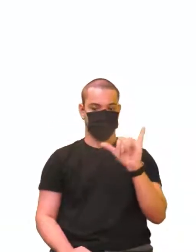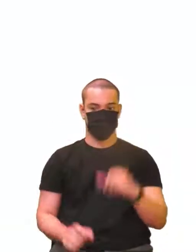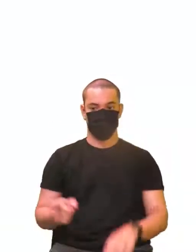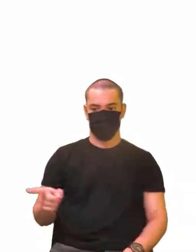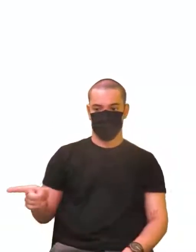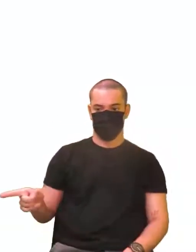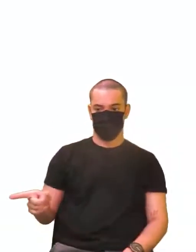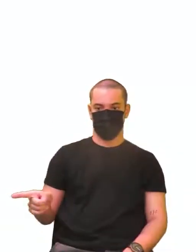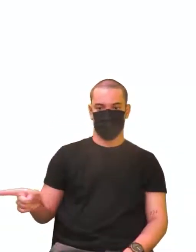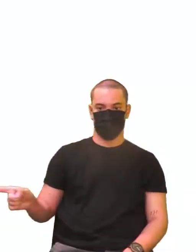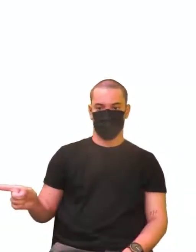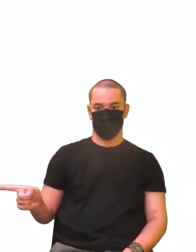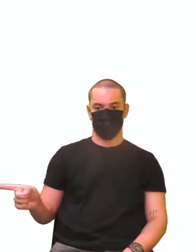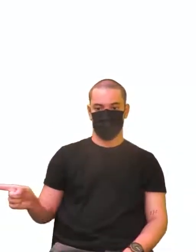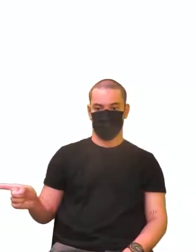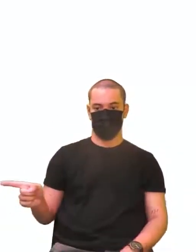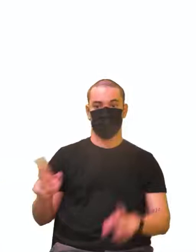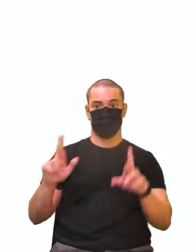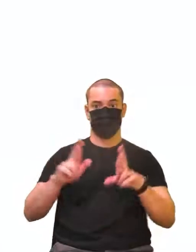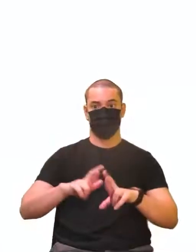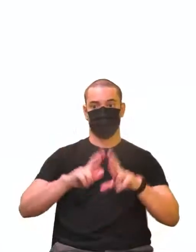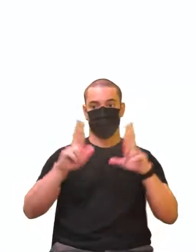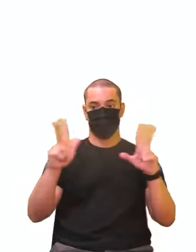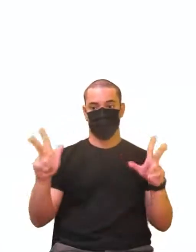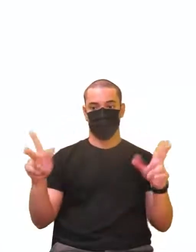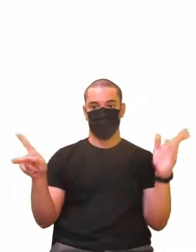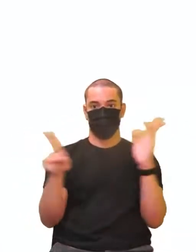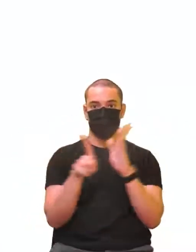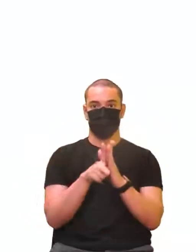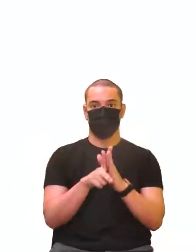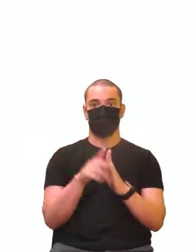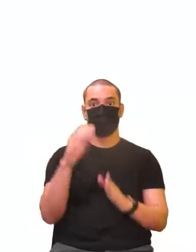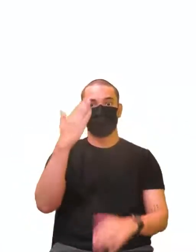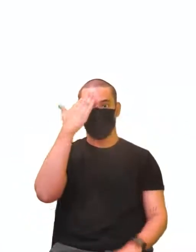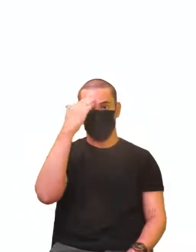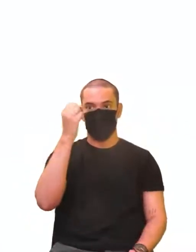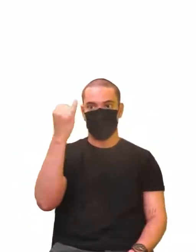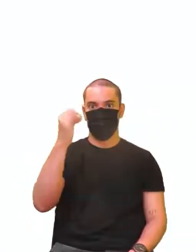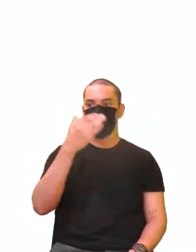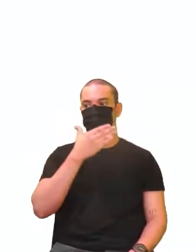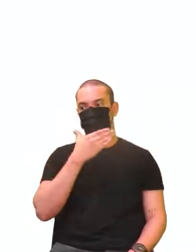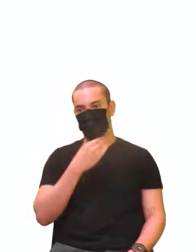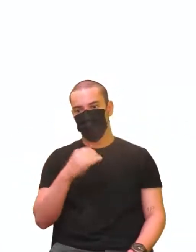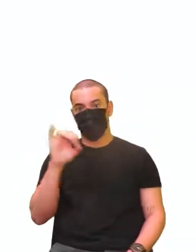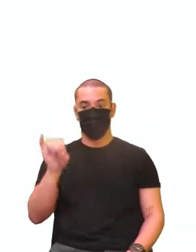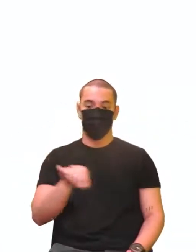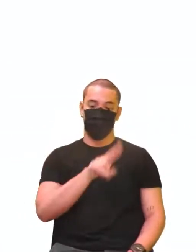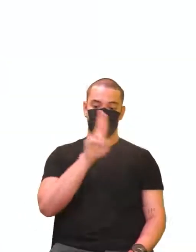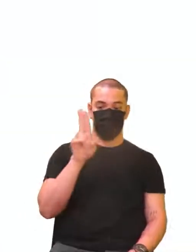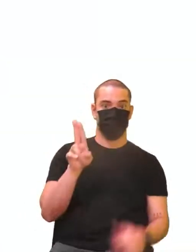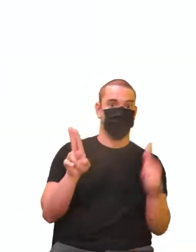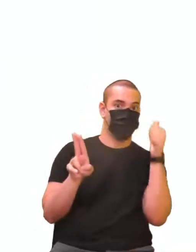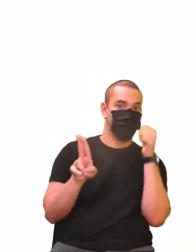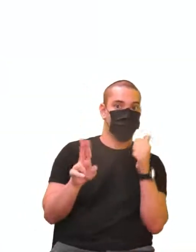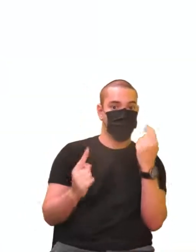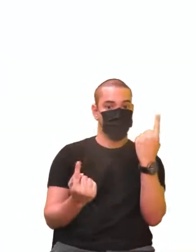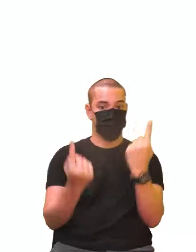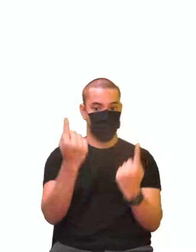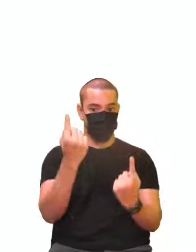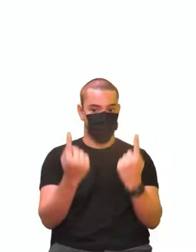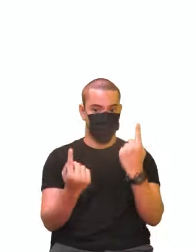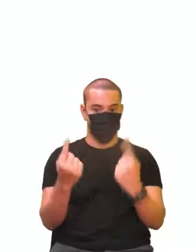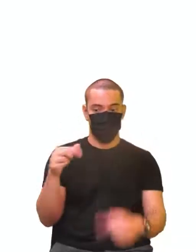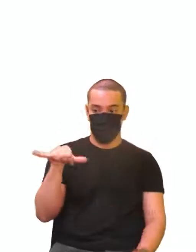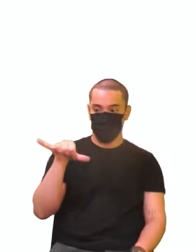os heterossomos, que são os cromossomos diferentes relacionados à sexualidade. Então, olha como que o Y, né,